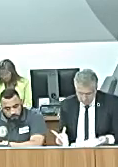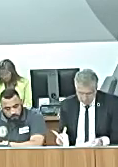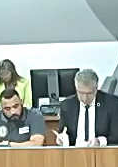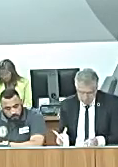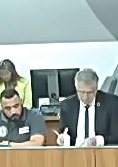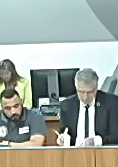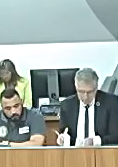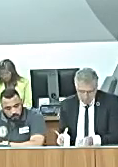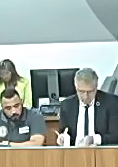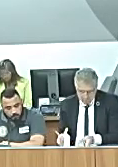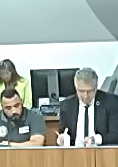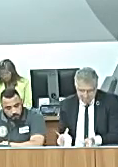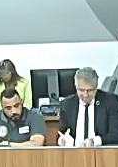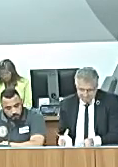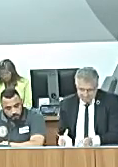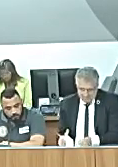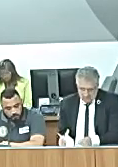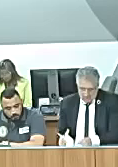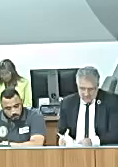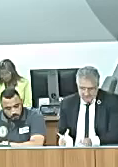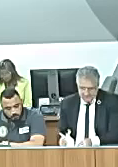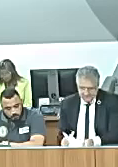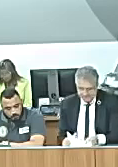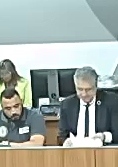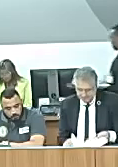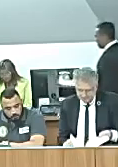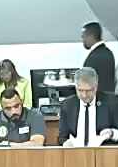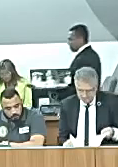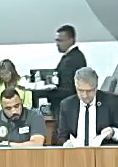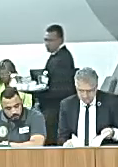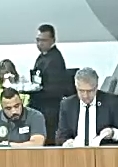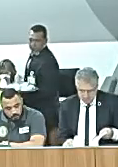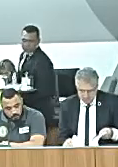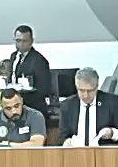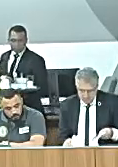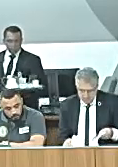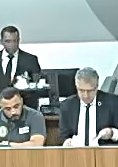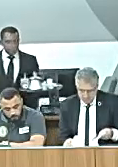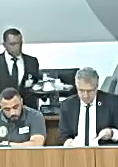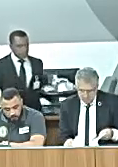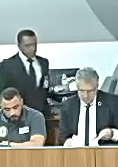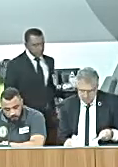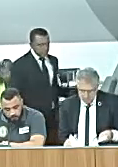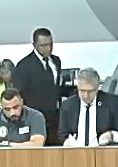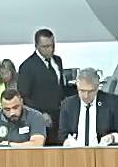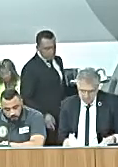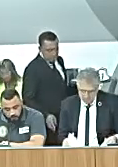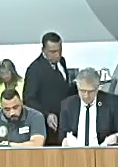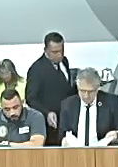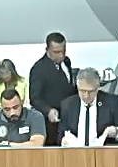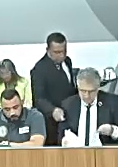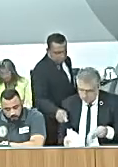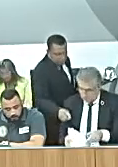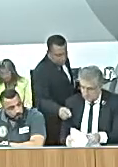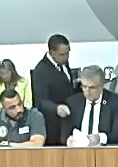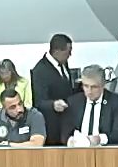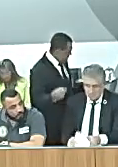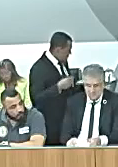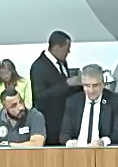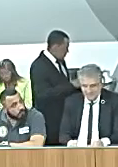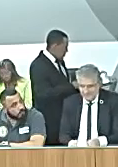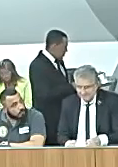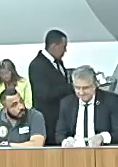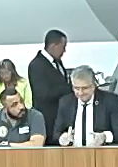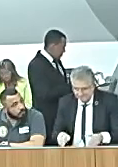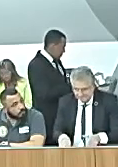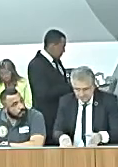dois mandatos conhecedor também do processo legislativo e quero aqui mesmo e sem chegar poder contribuir e